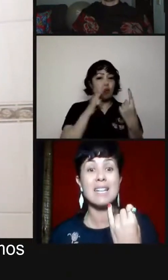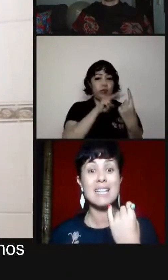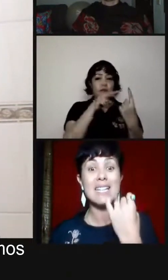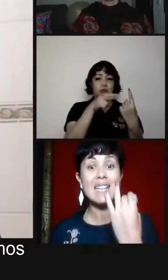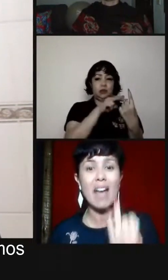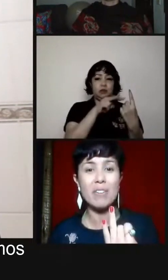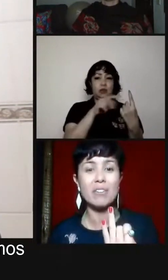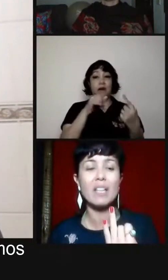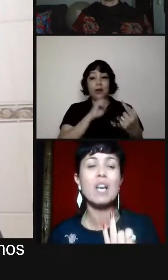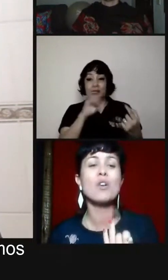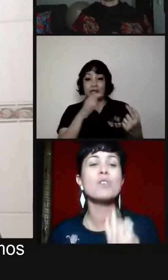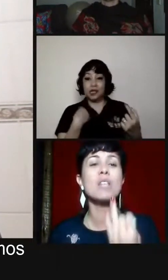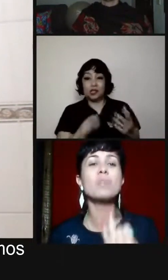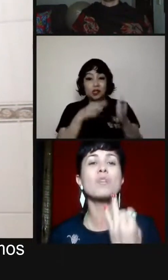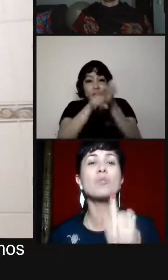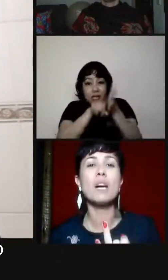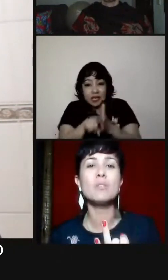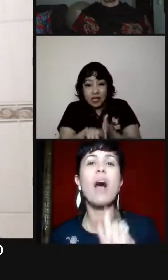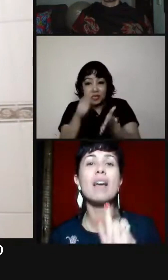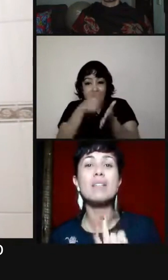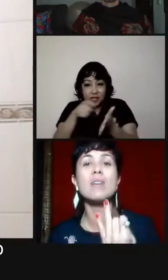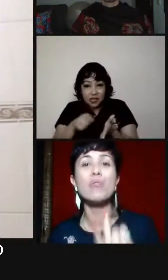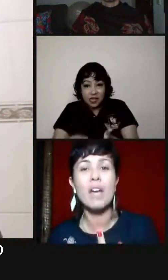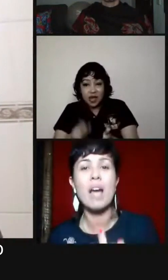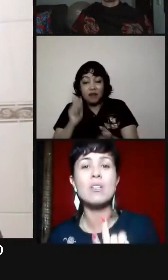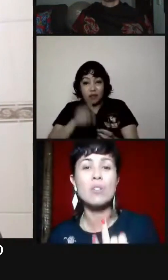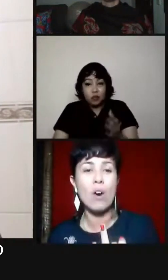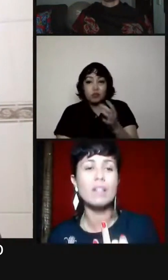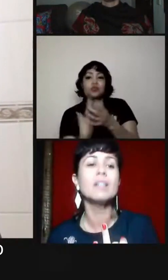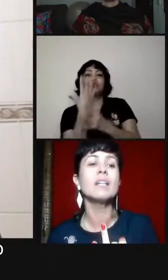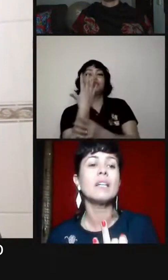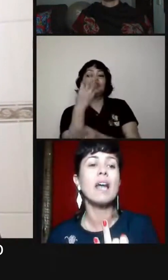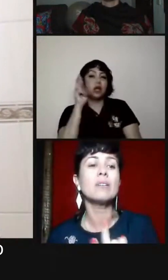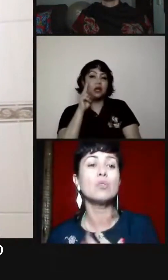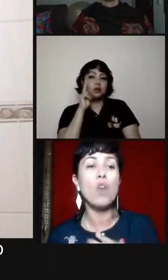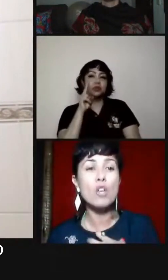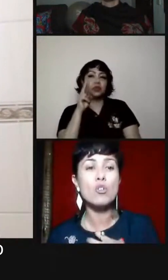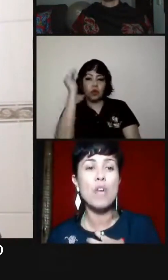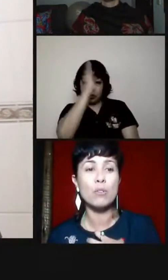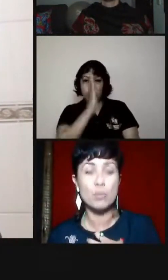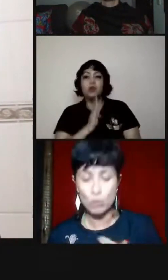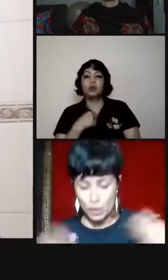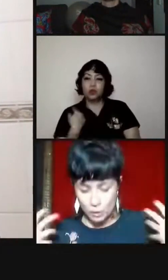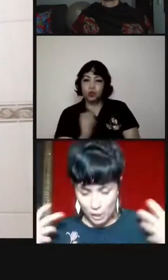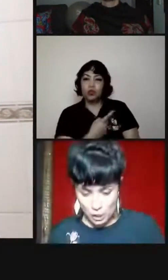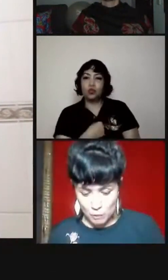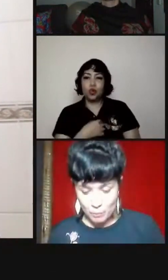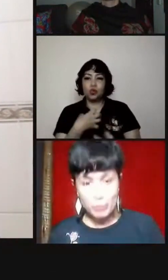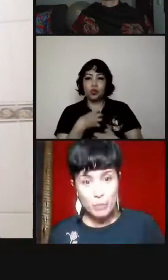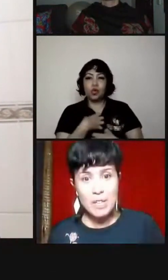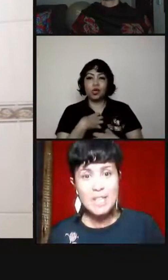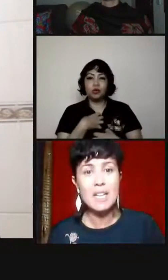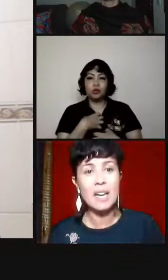e que a gente escreve, nós estamos ajudando a escrever a história, né, do nosso jeito, do jeito que a